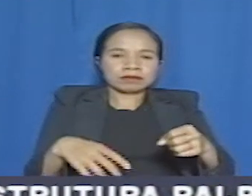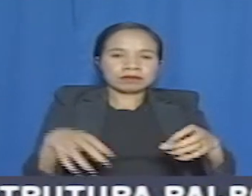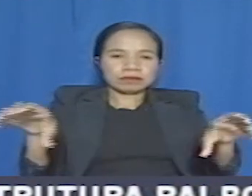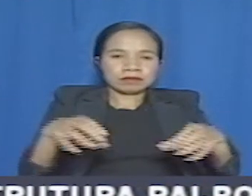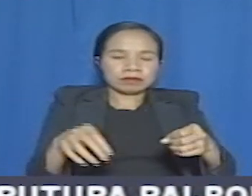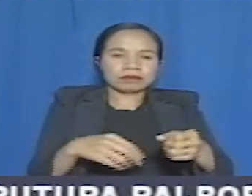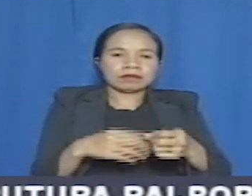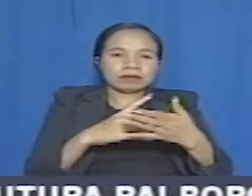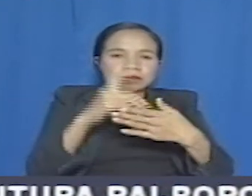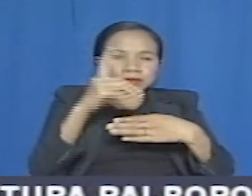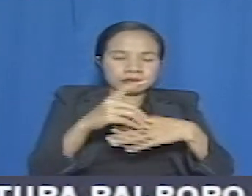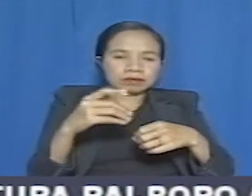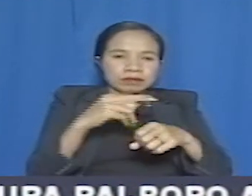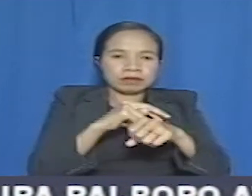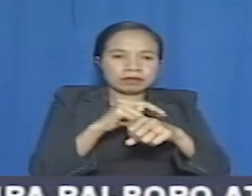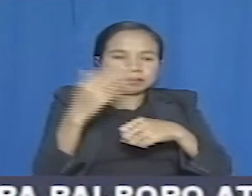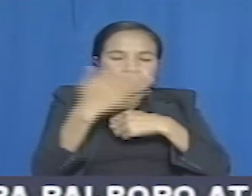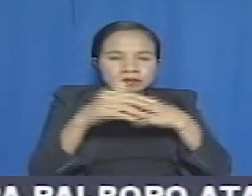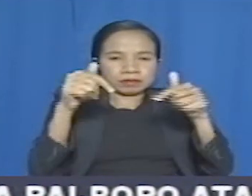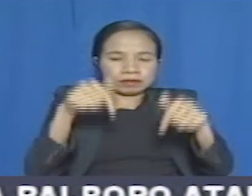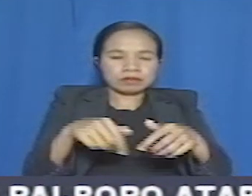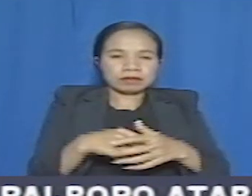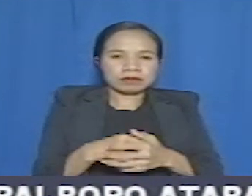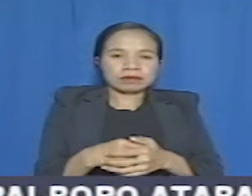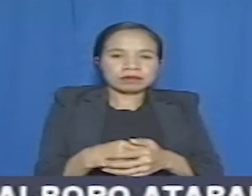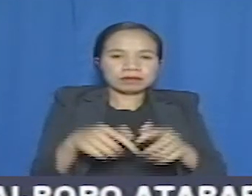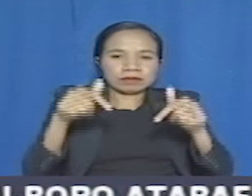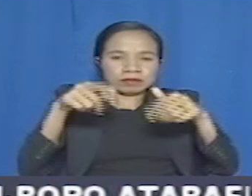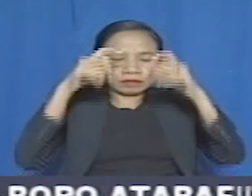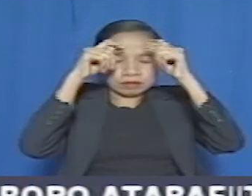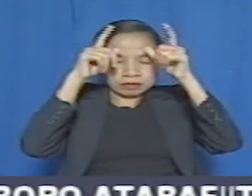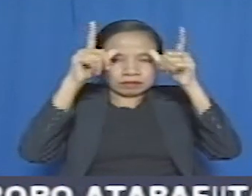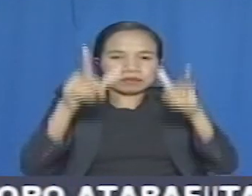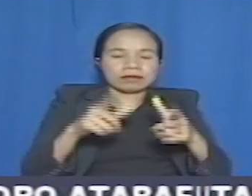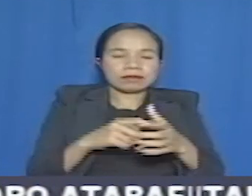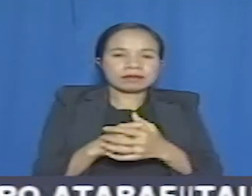desenvolvimento do país. Qualquer organização de Timor,